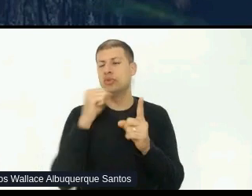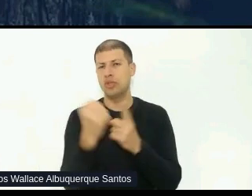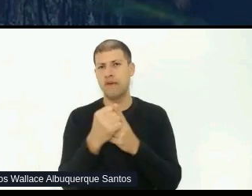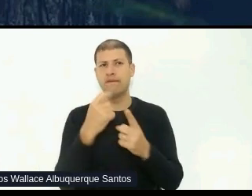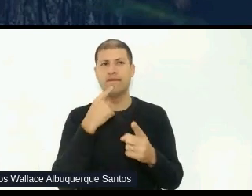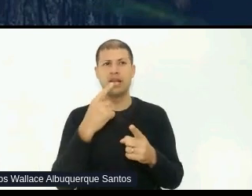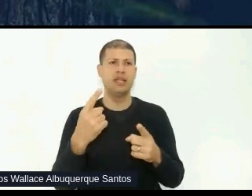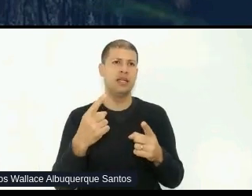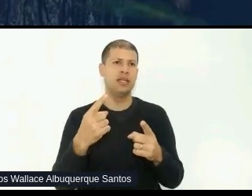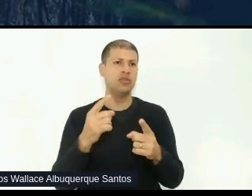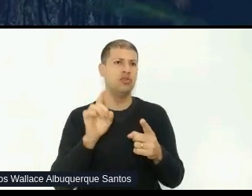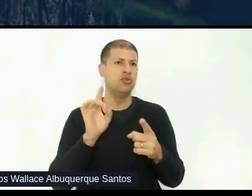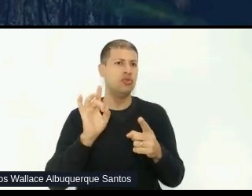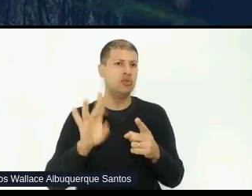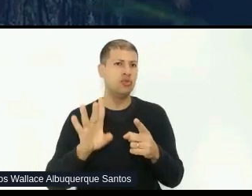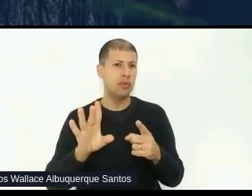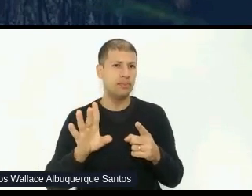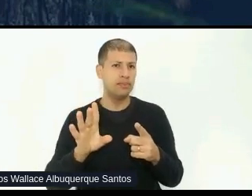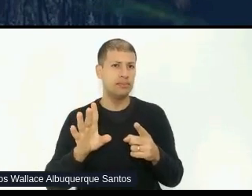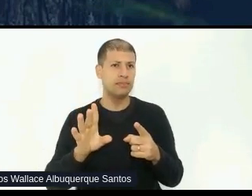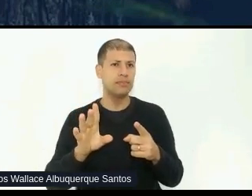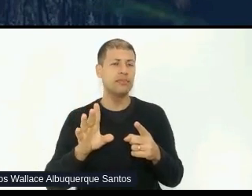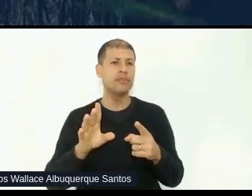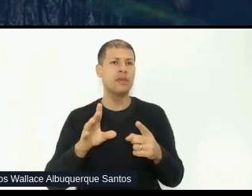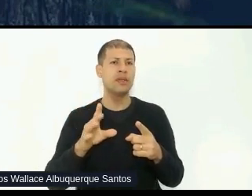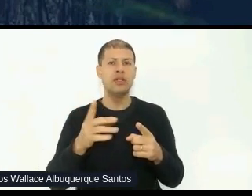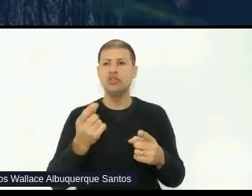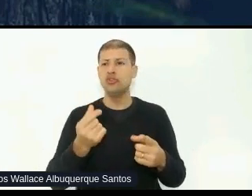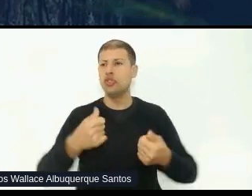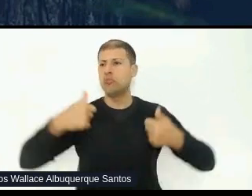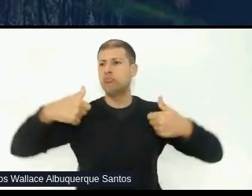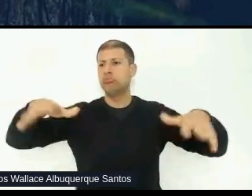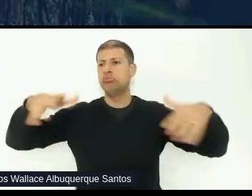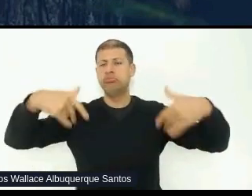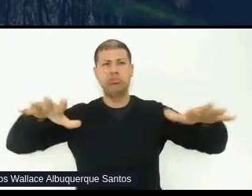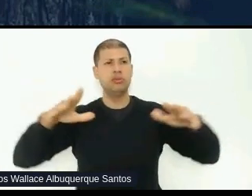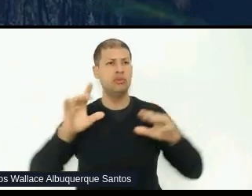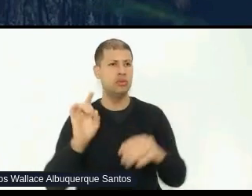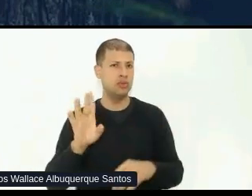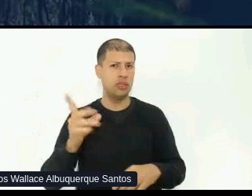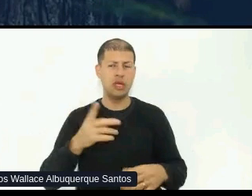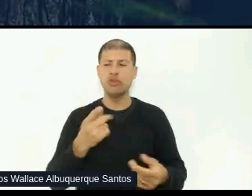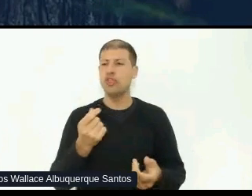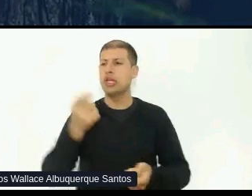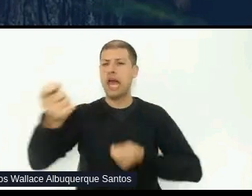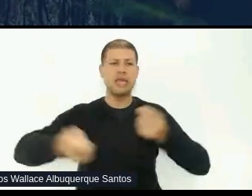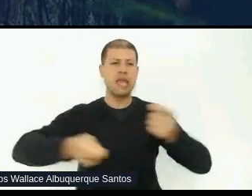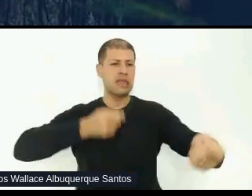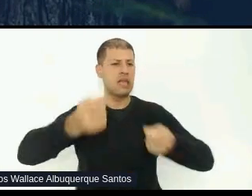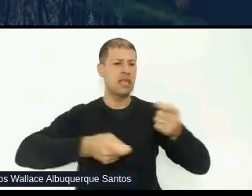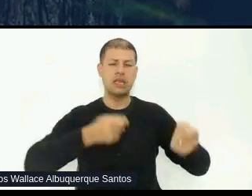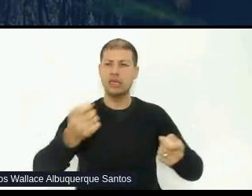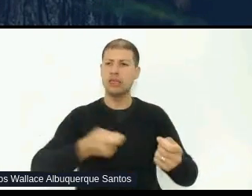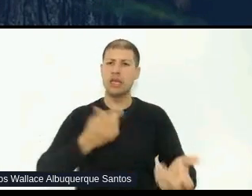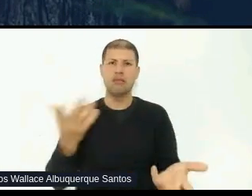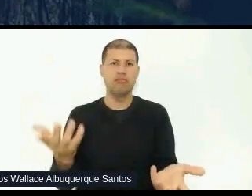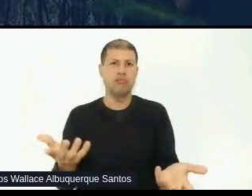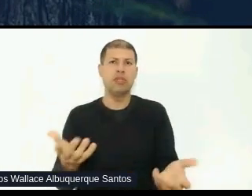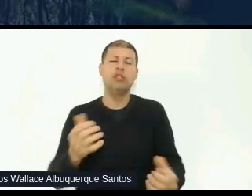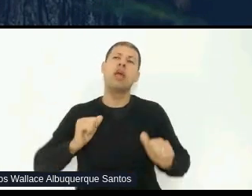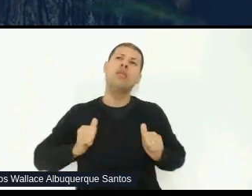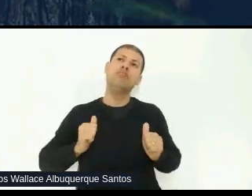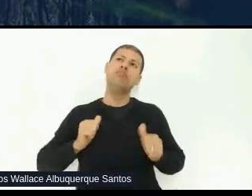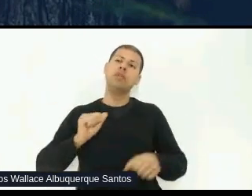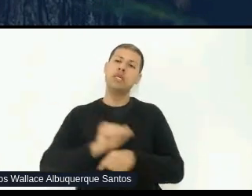falando simplesmente de jogar dinheiro à toa, a gente não está falando de dar dinheiro para alguém e esperar que algo de bom aconteça. A gente